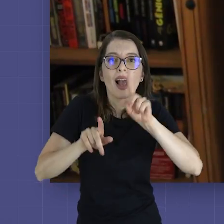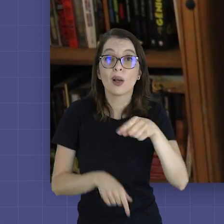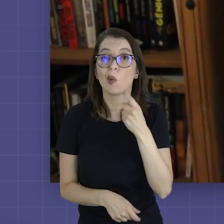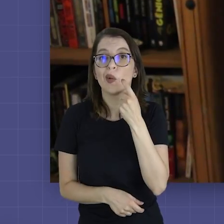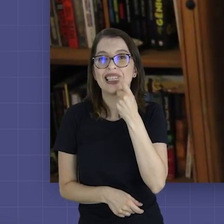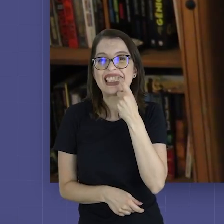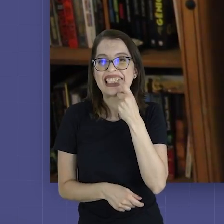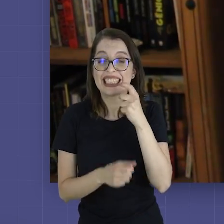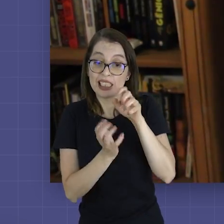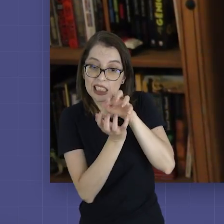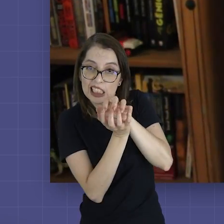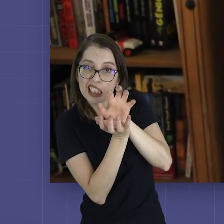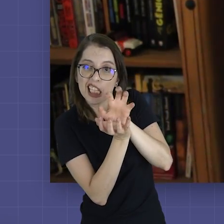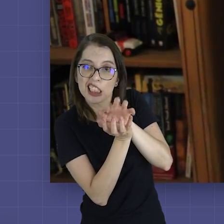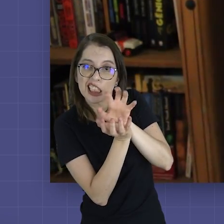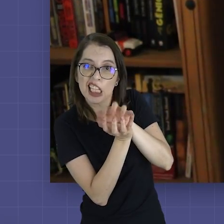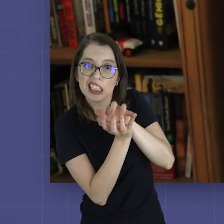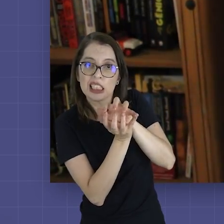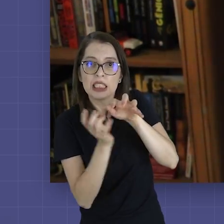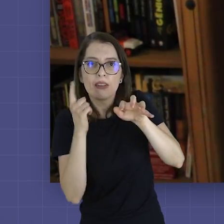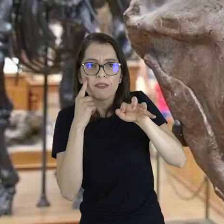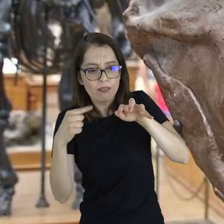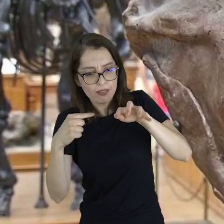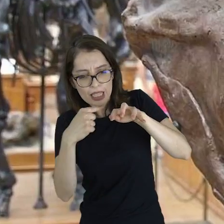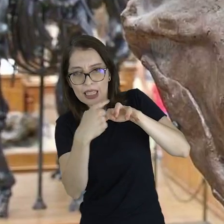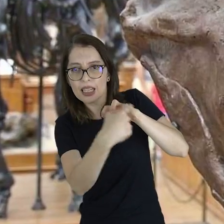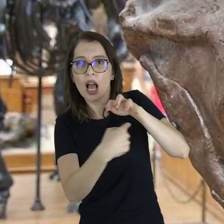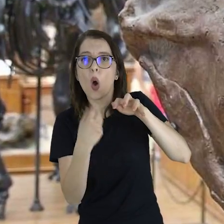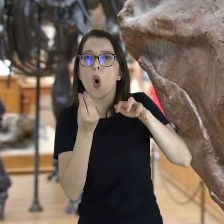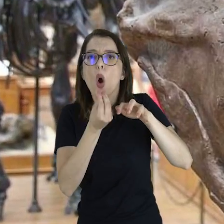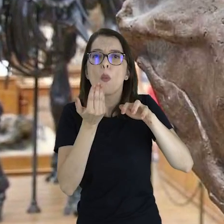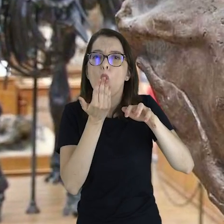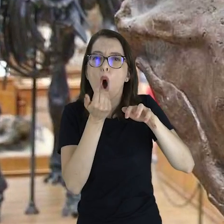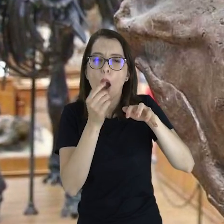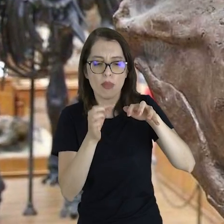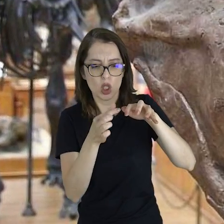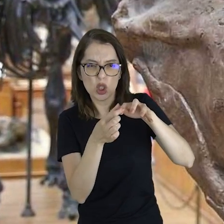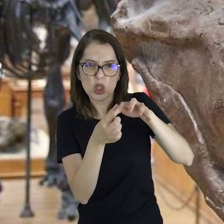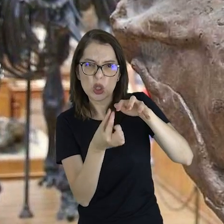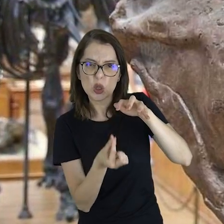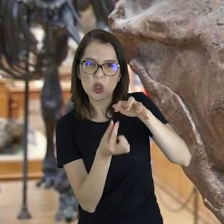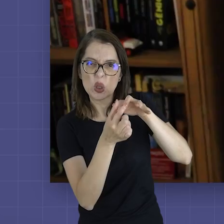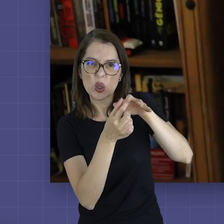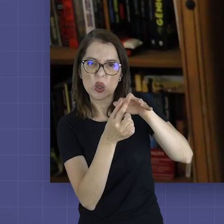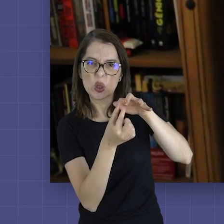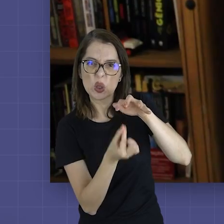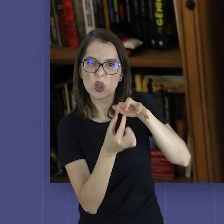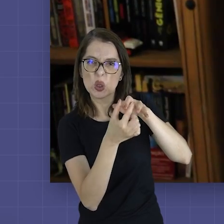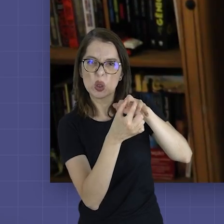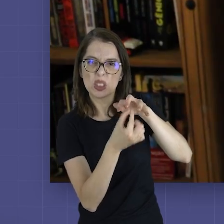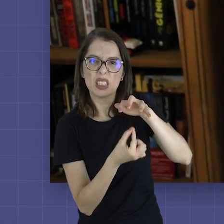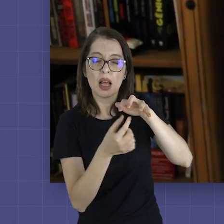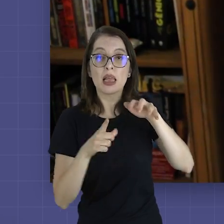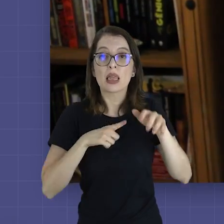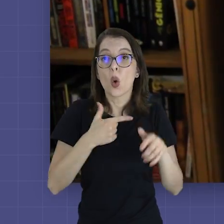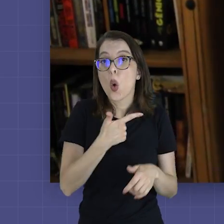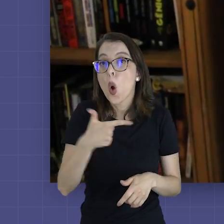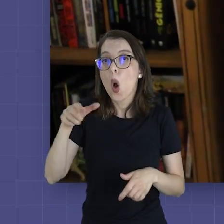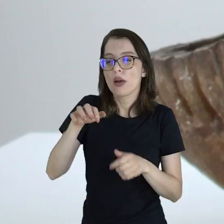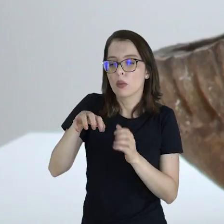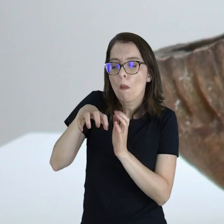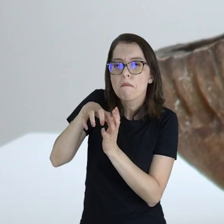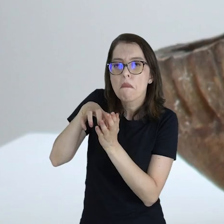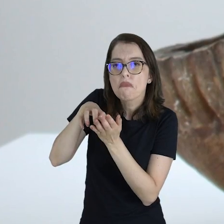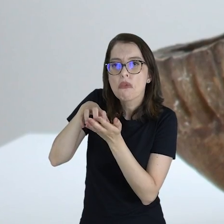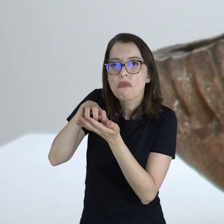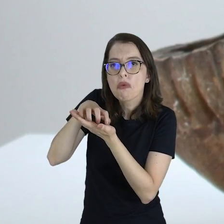Olhando os organismos atuais, a gente sabe que geralmente carnívoros têm dentes pontiagudos e afiados, enquanto herbívoros normalmente